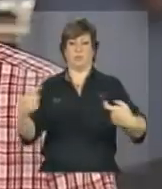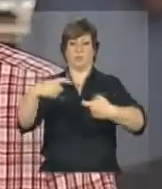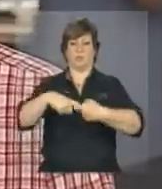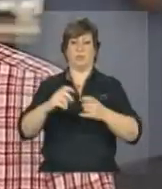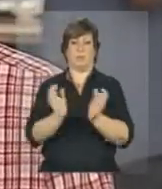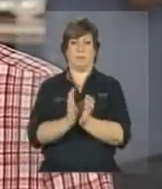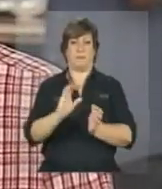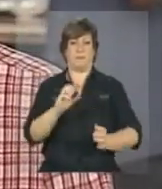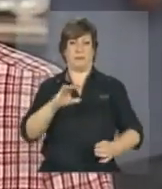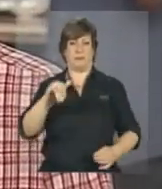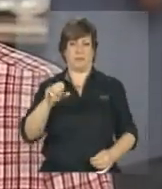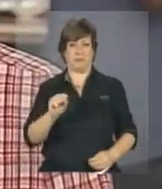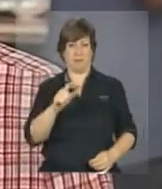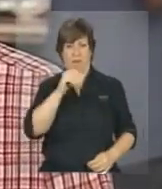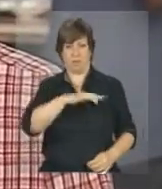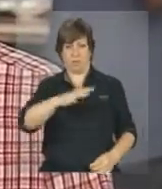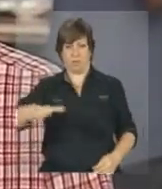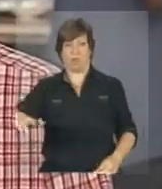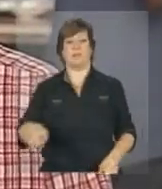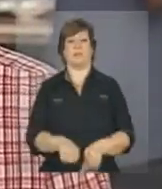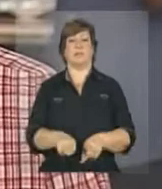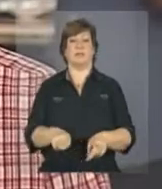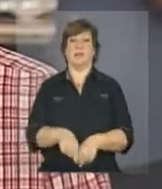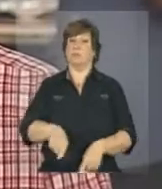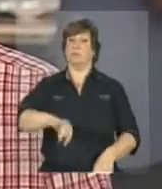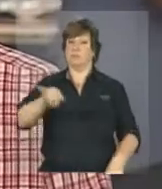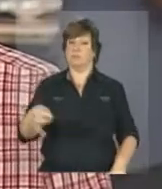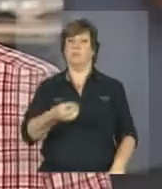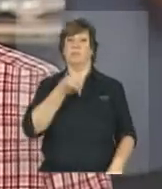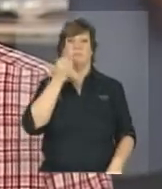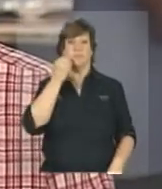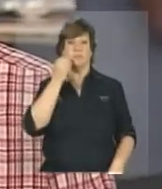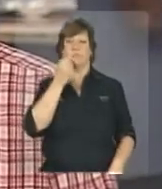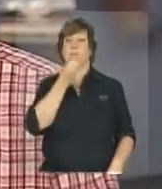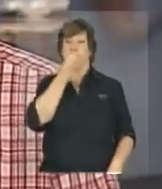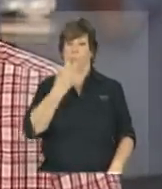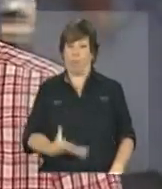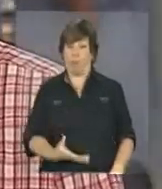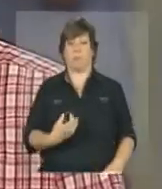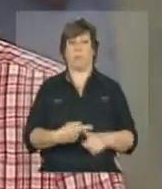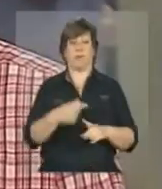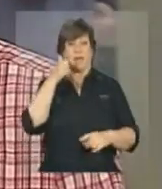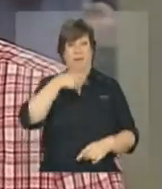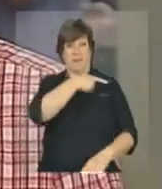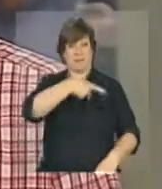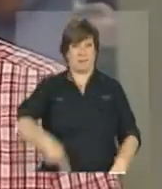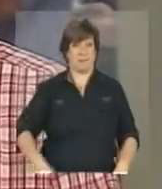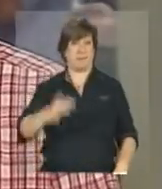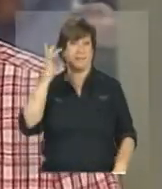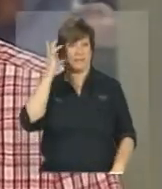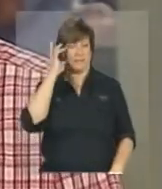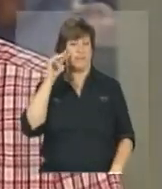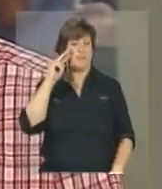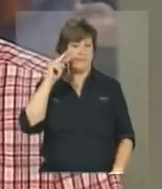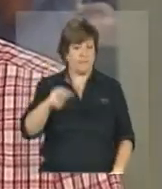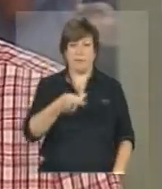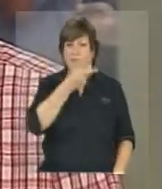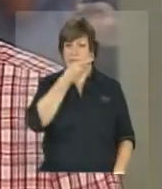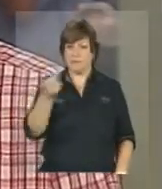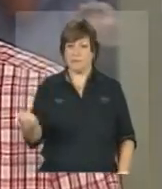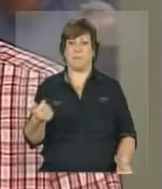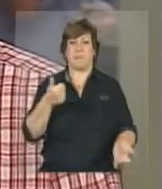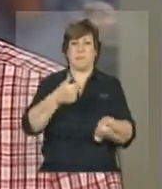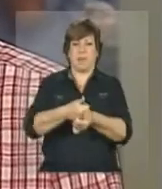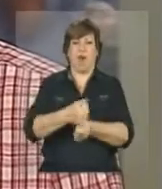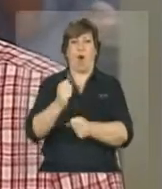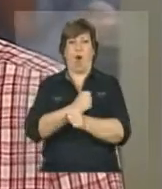e foi um dia extremamente proveitoso, porque a presidenta não só visitou, viu de perto o andamento